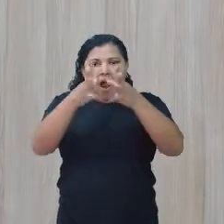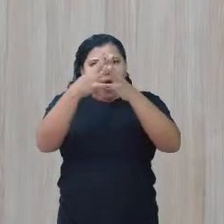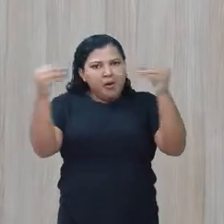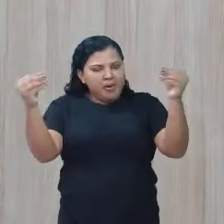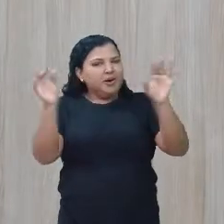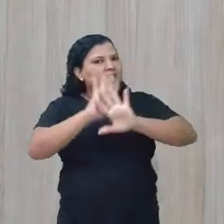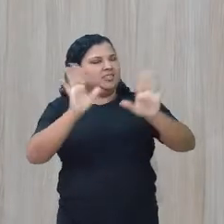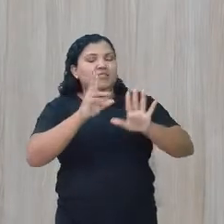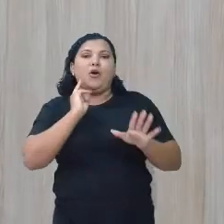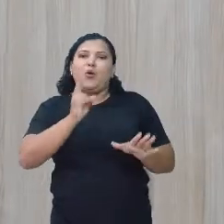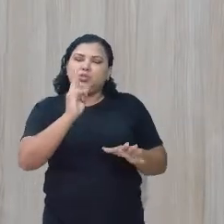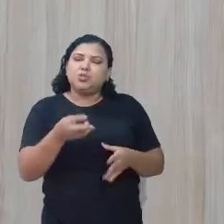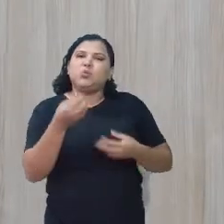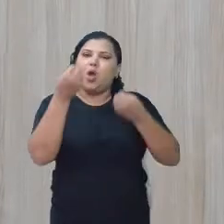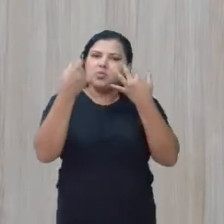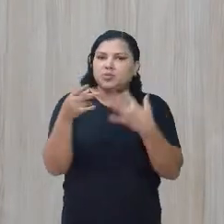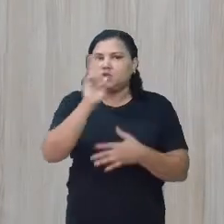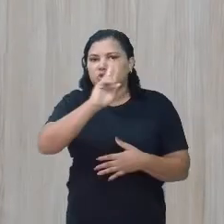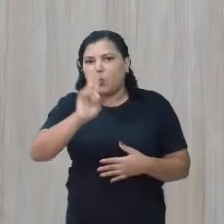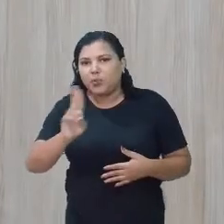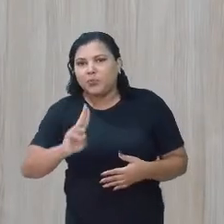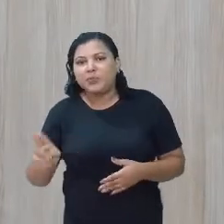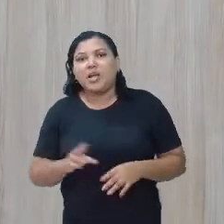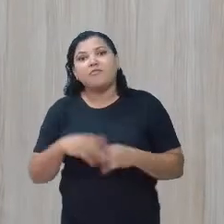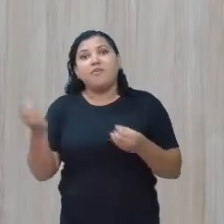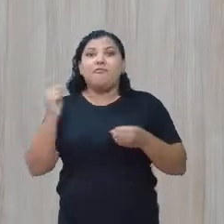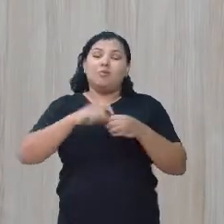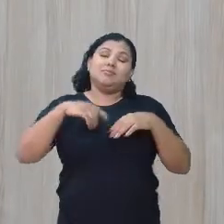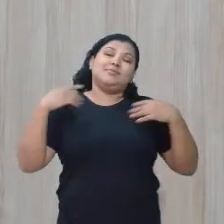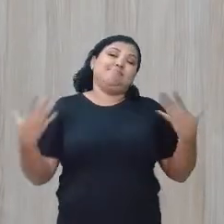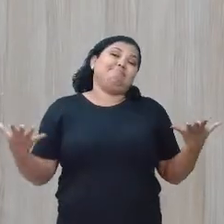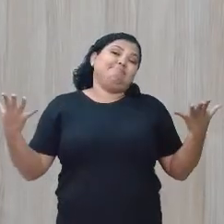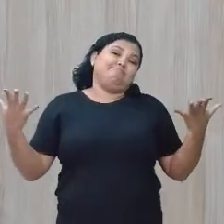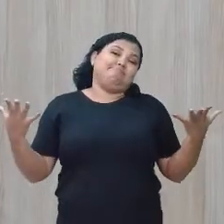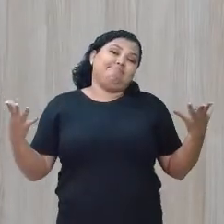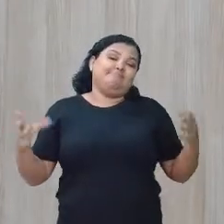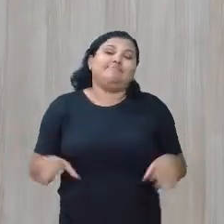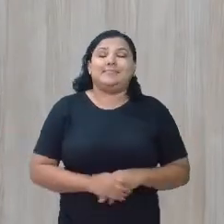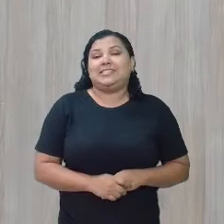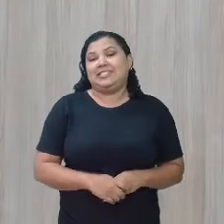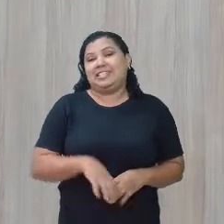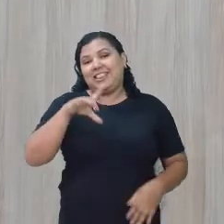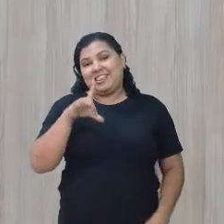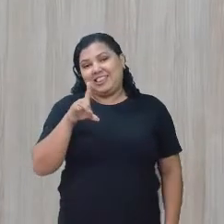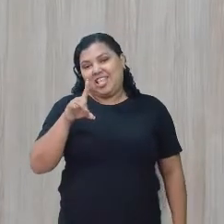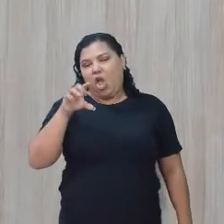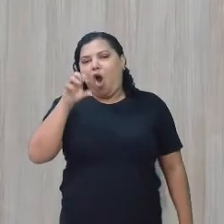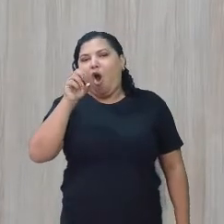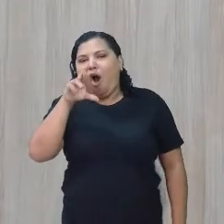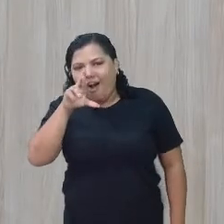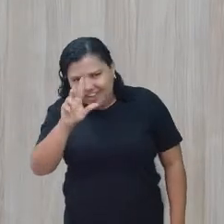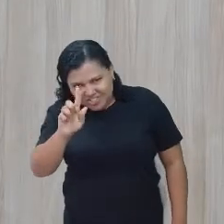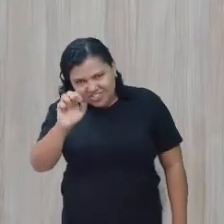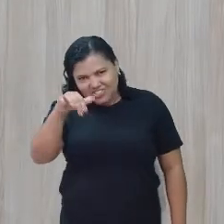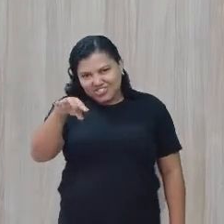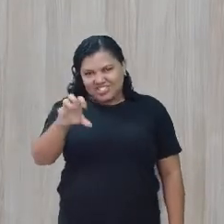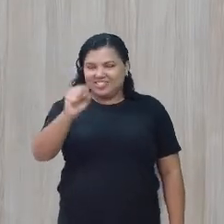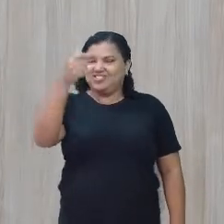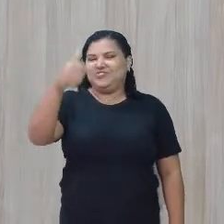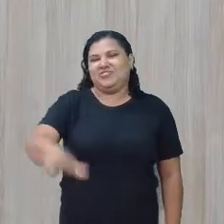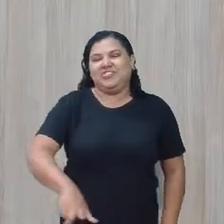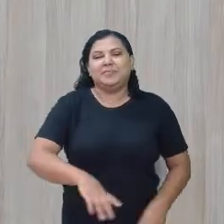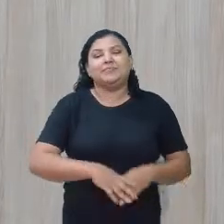ela continuar não. Falando, tá? Se você desaparecer, quando você voltar, pronto, Diógenes de novo. Então, fala aí no